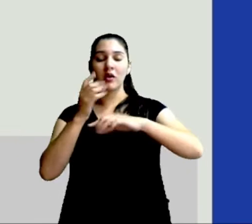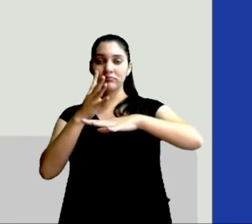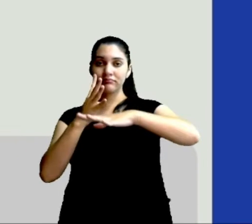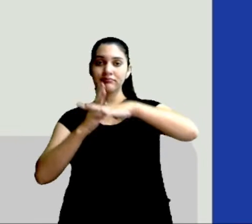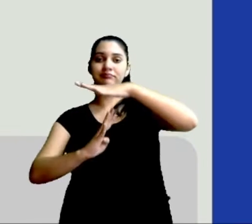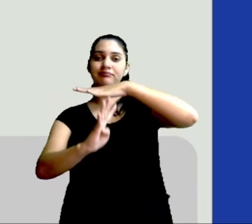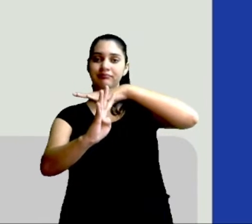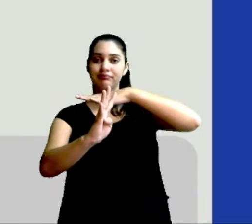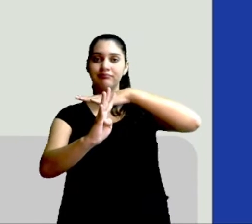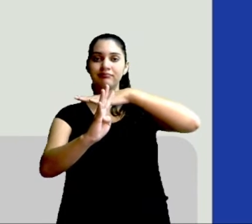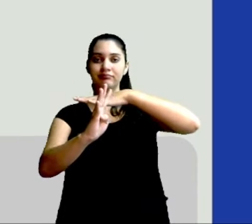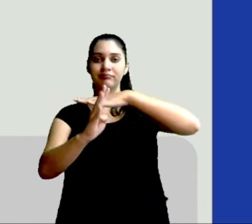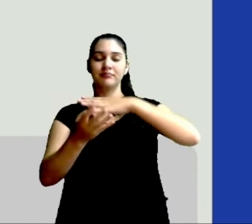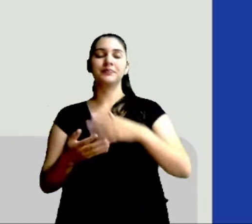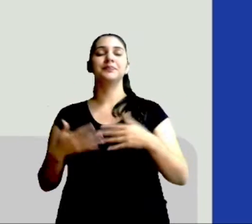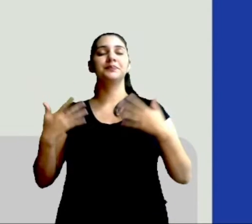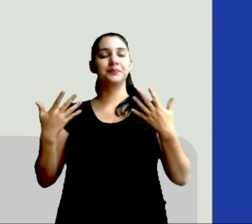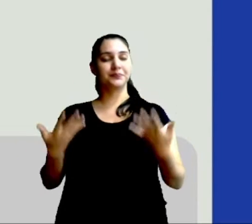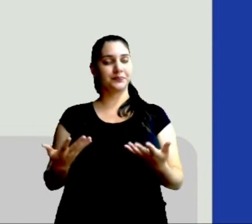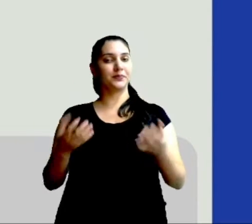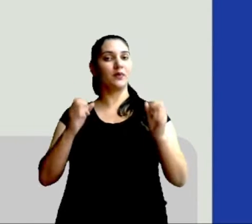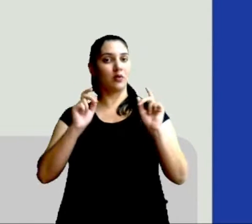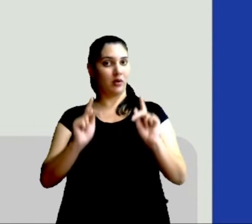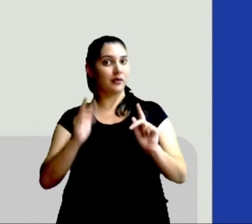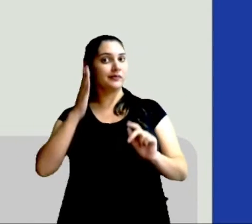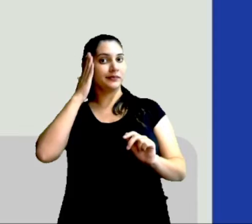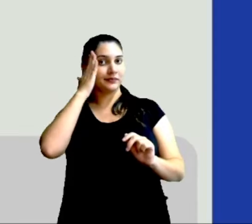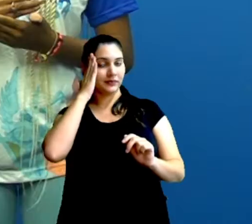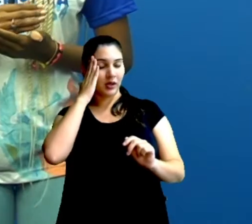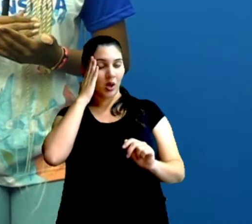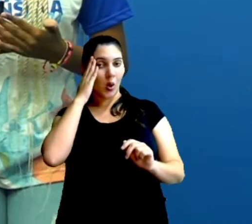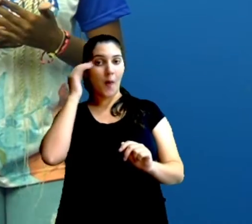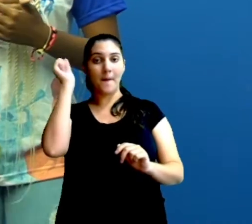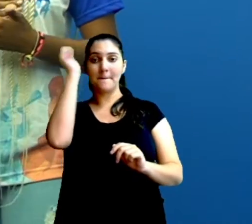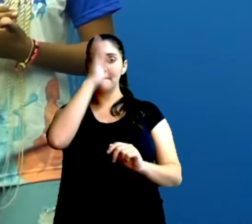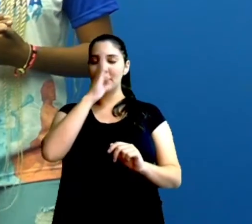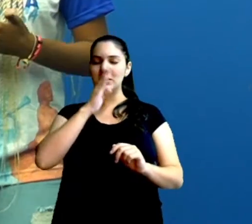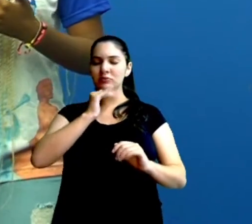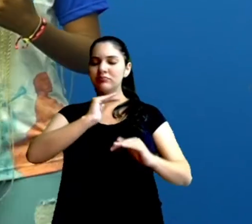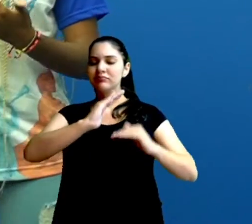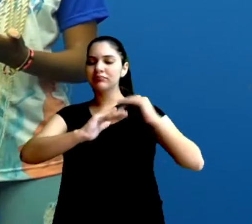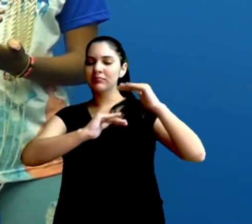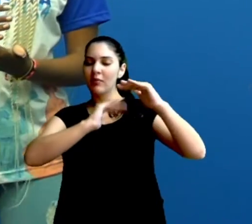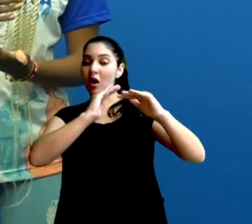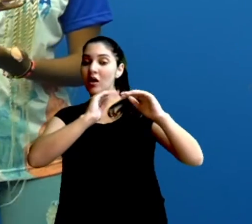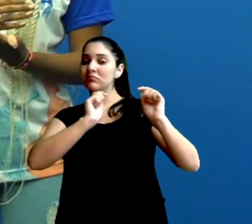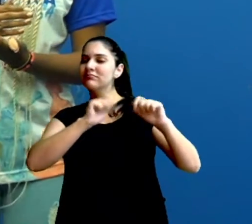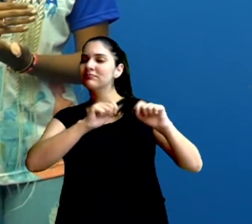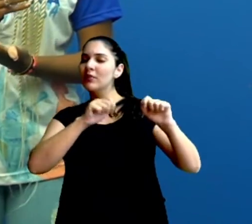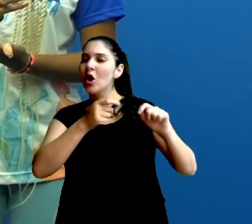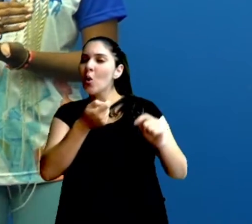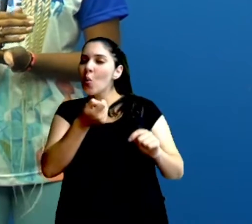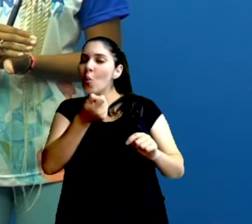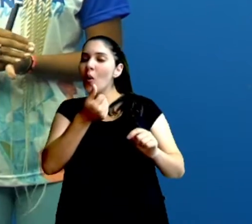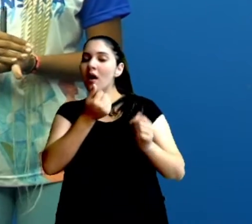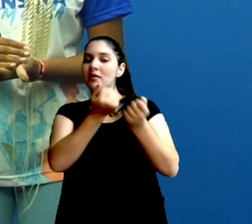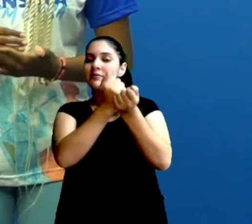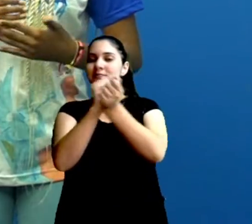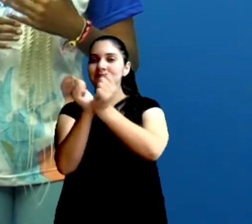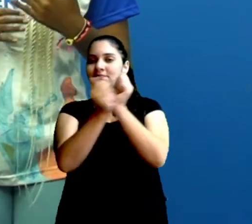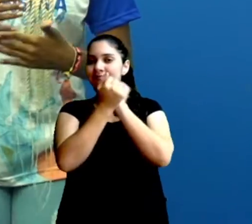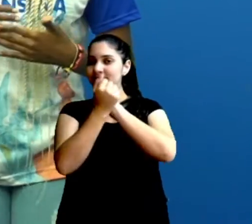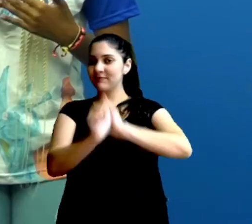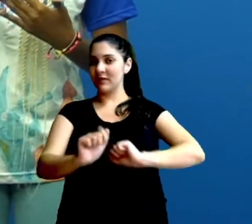imigrantes. Pronto, entendeu? O Brasil estava passando por um processo de possível abolição da